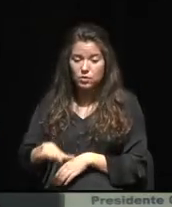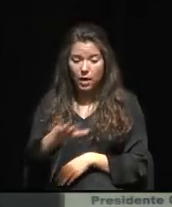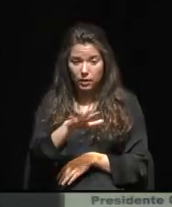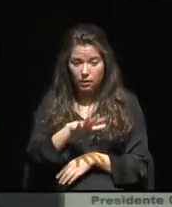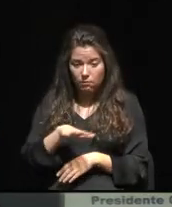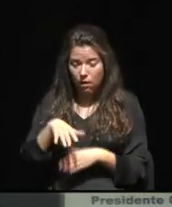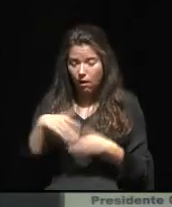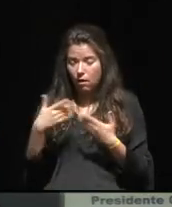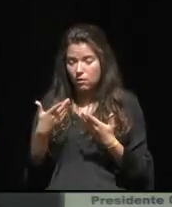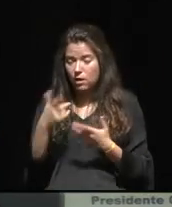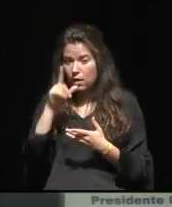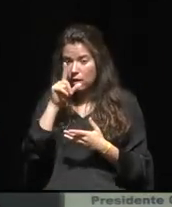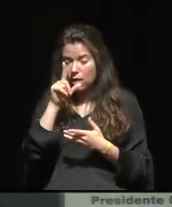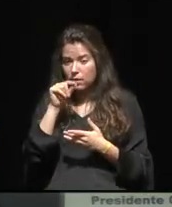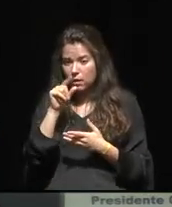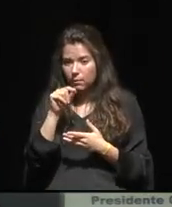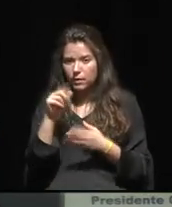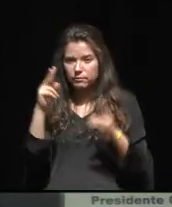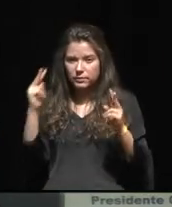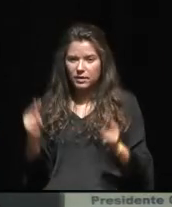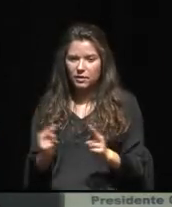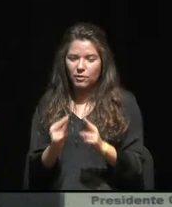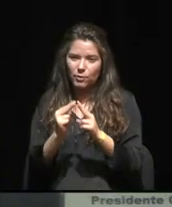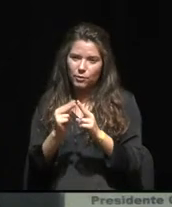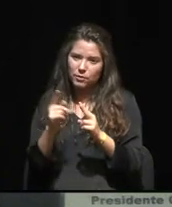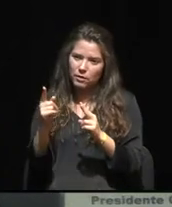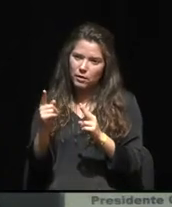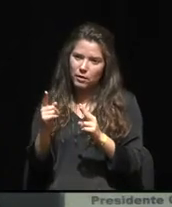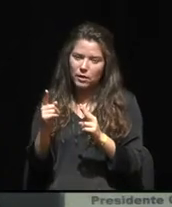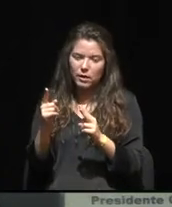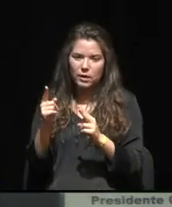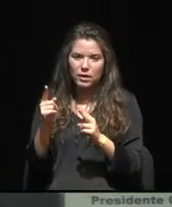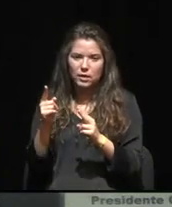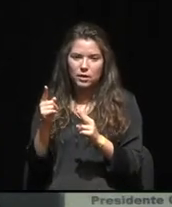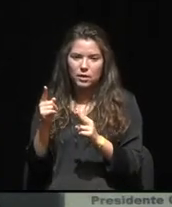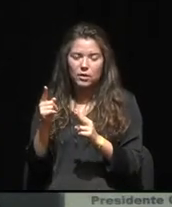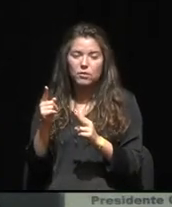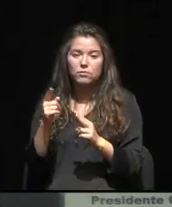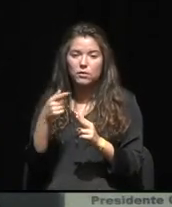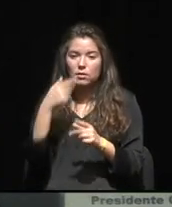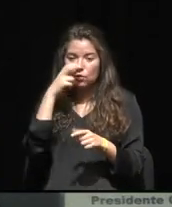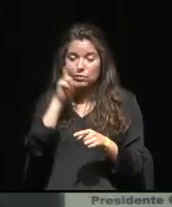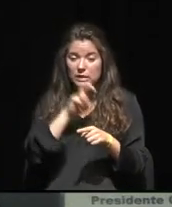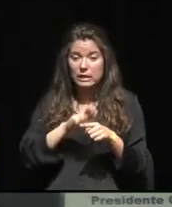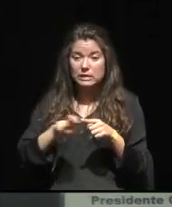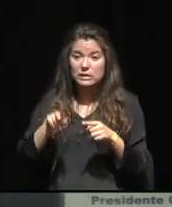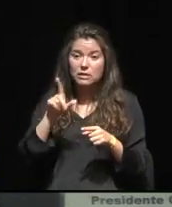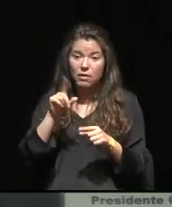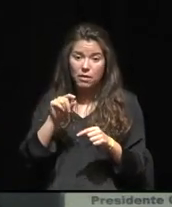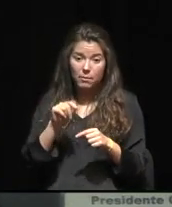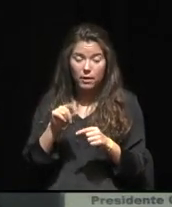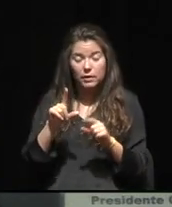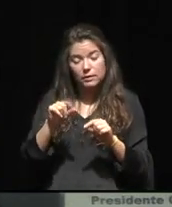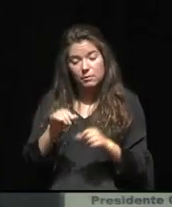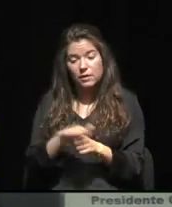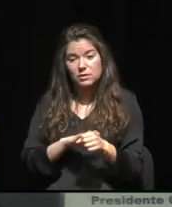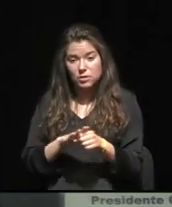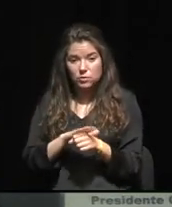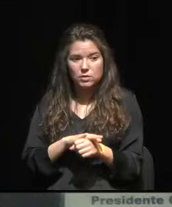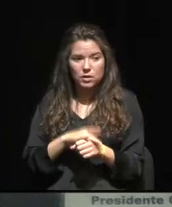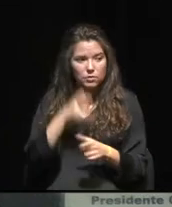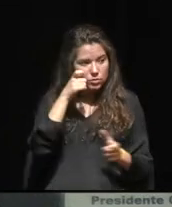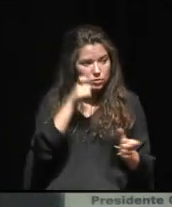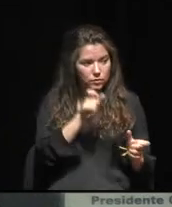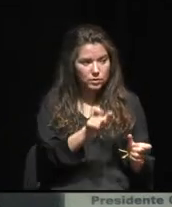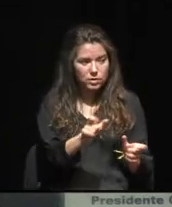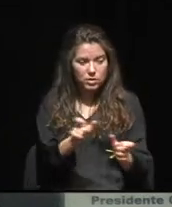verdes é o caso ainda há pouco tempo encontrei num num num evento público dos eletricistas e pelo juiz se é o caso agora também dos